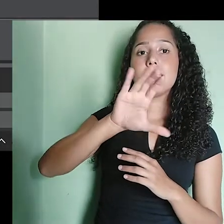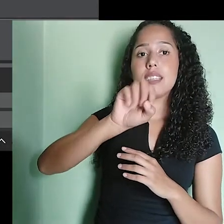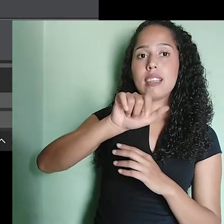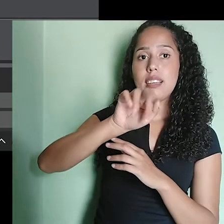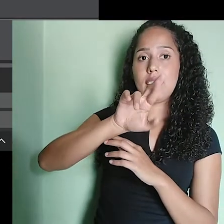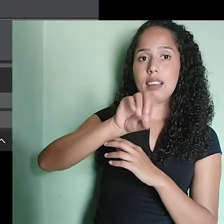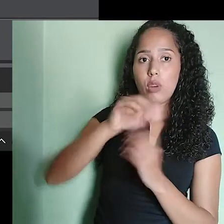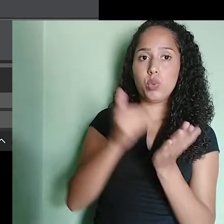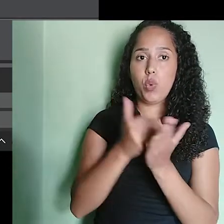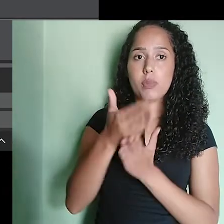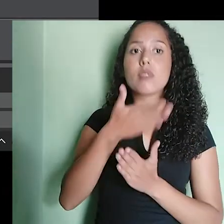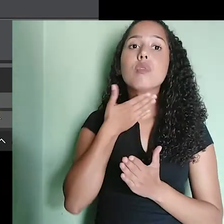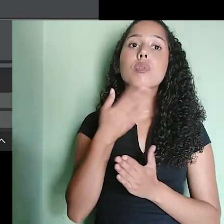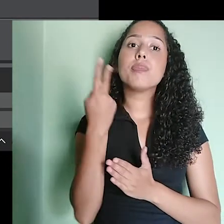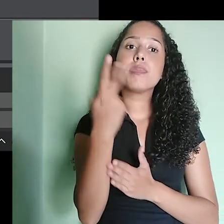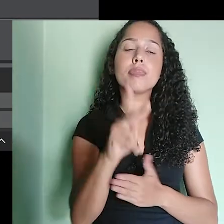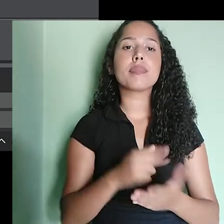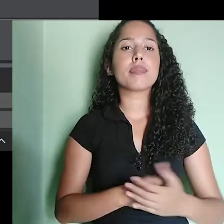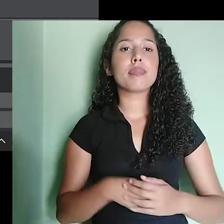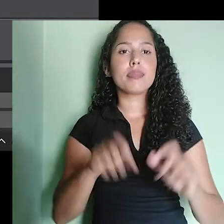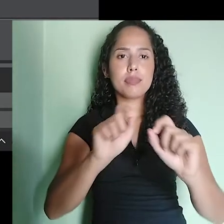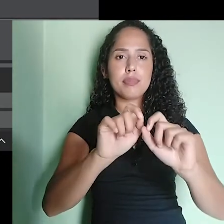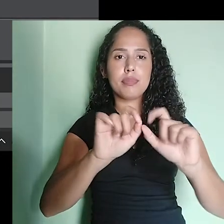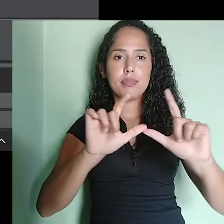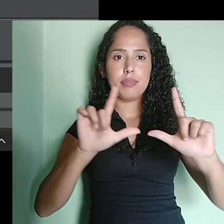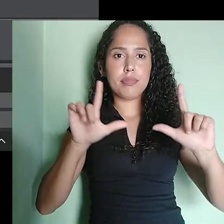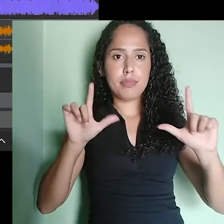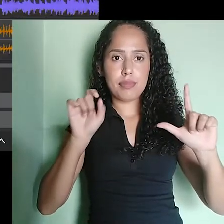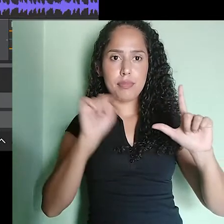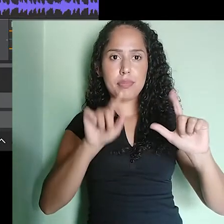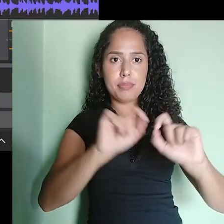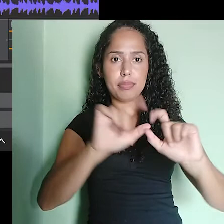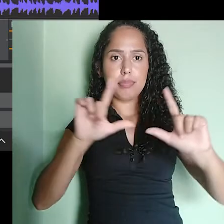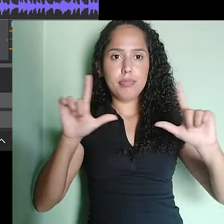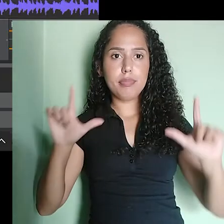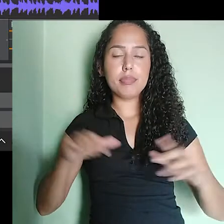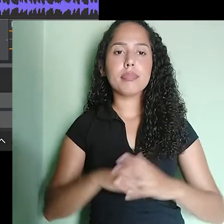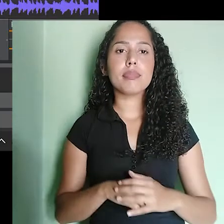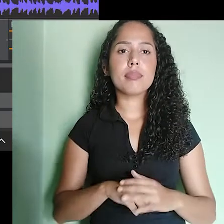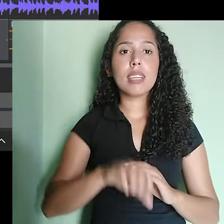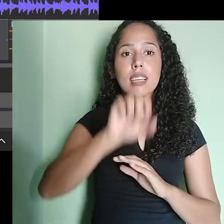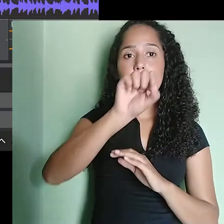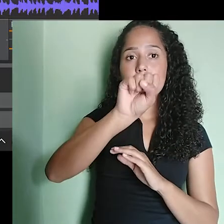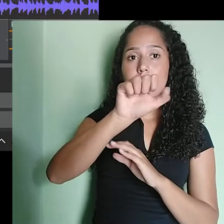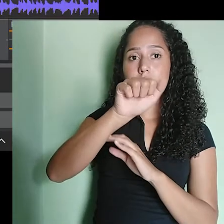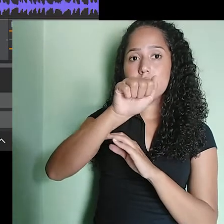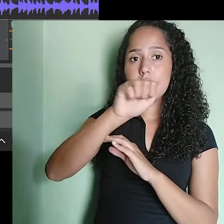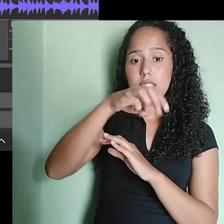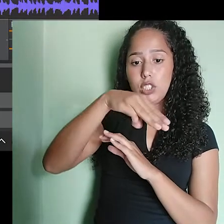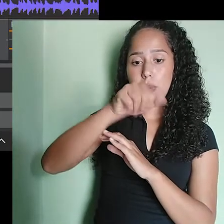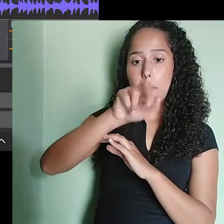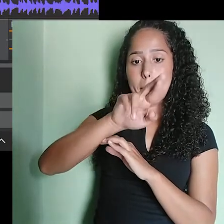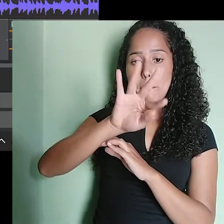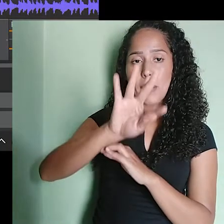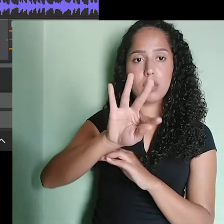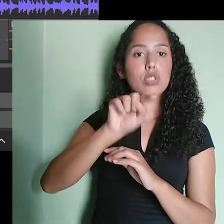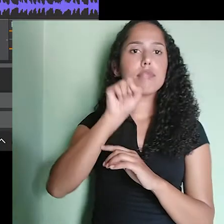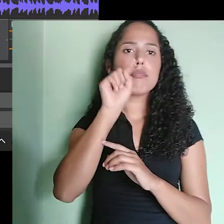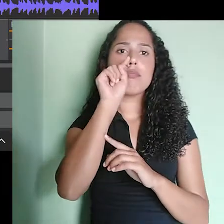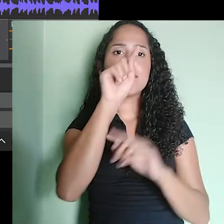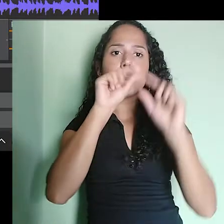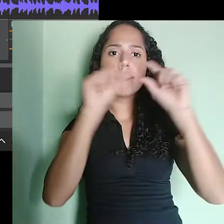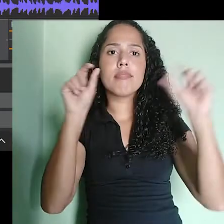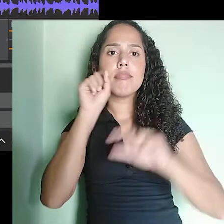início, clico aqui, dou um zoom com a ferramenta Smart selecionada, eu clico aqui, ó,